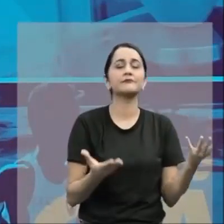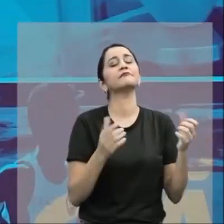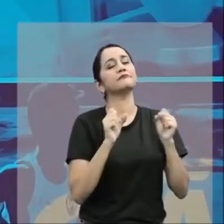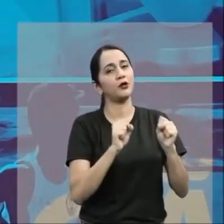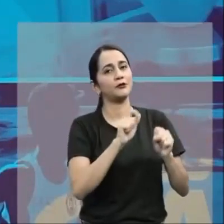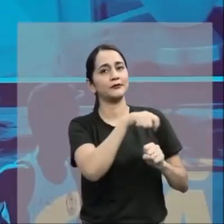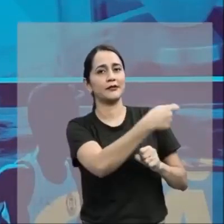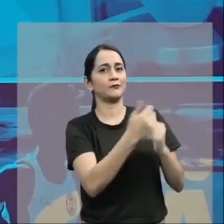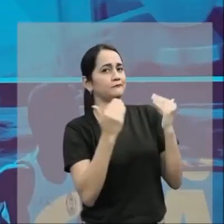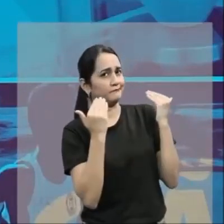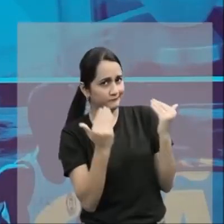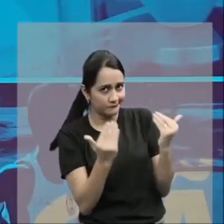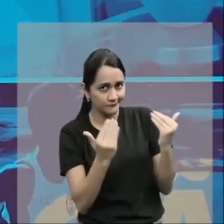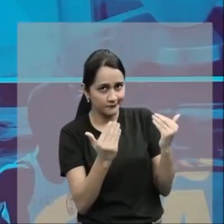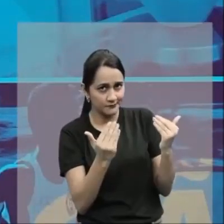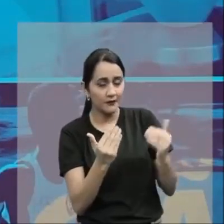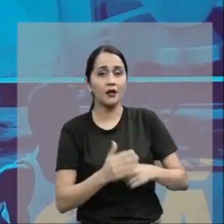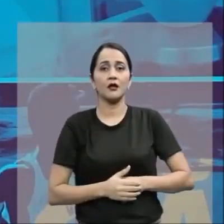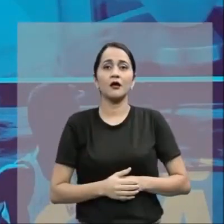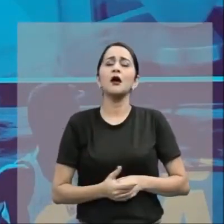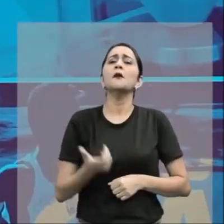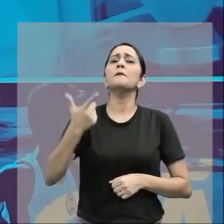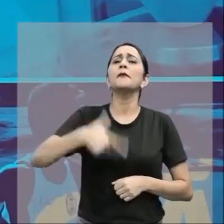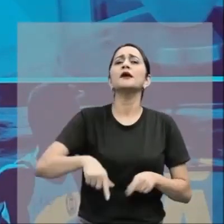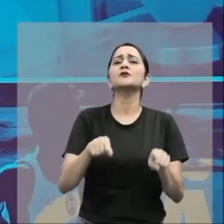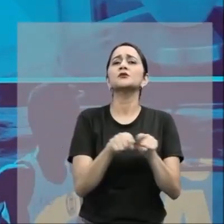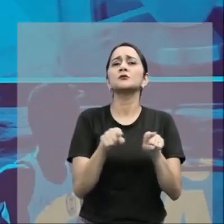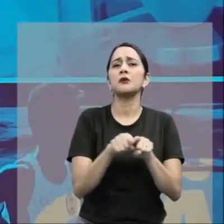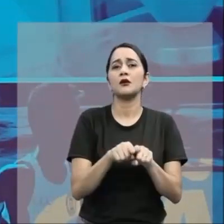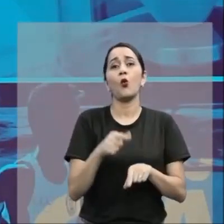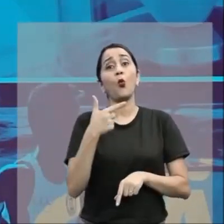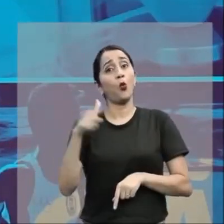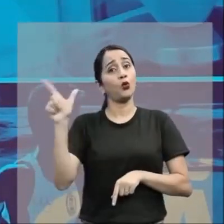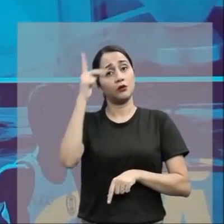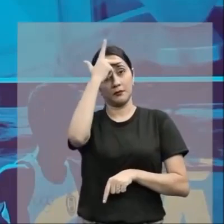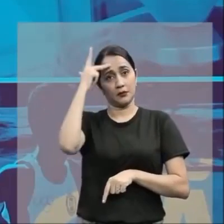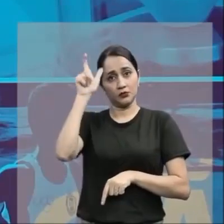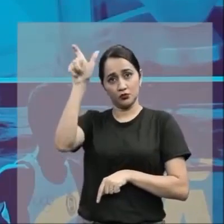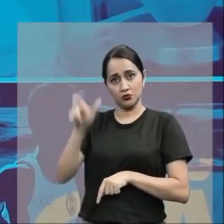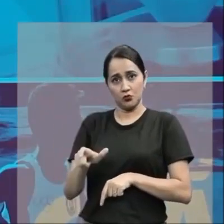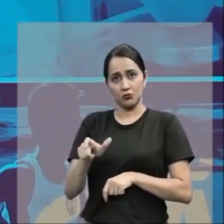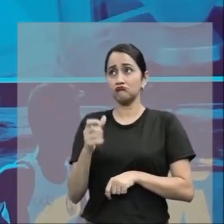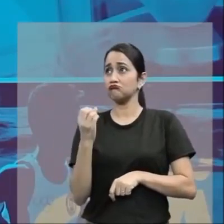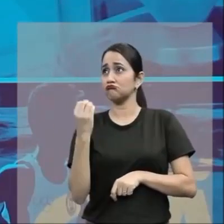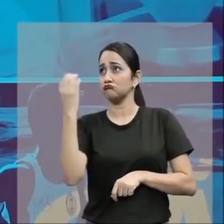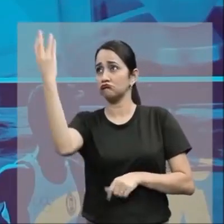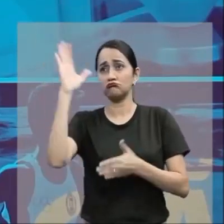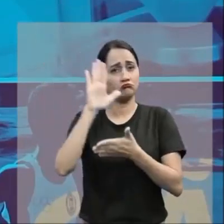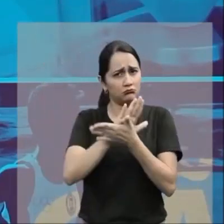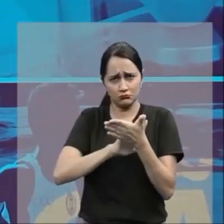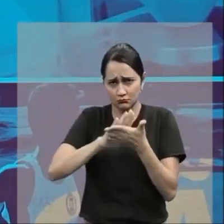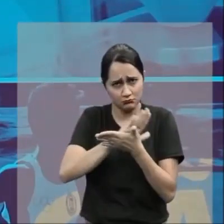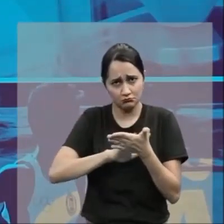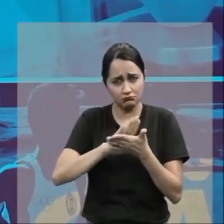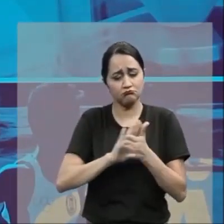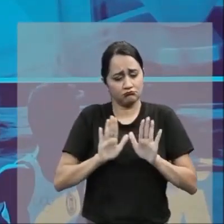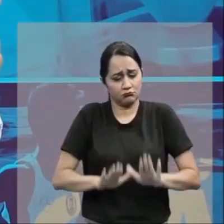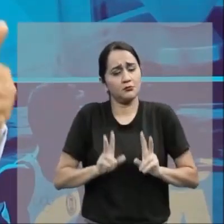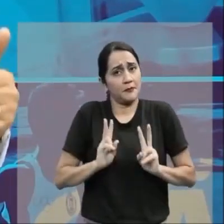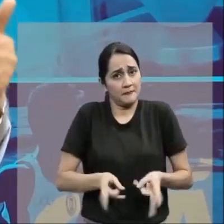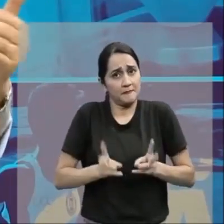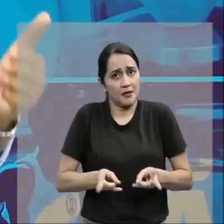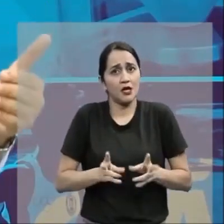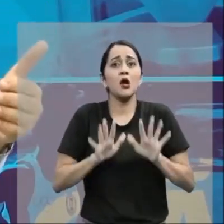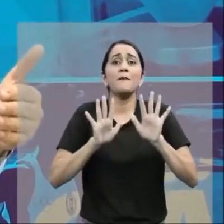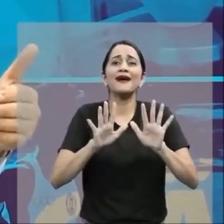caso suspeito ele pode ser definido, né, na questão de uma pessoa mencionar que realmente teve contato